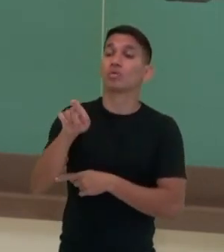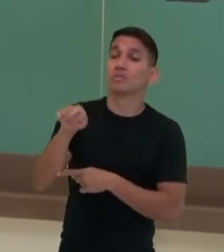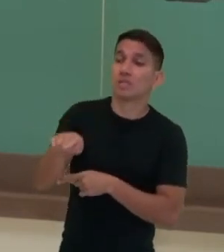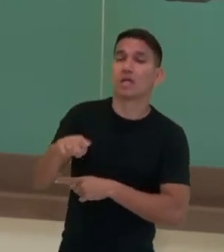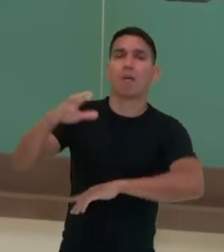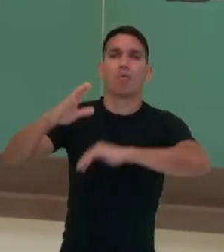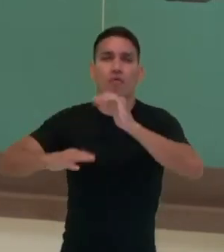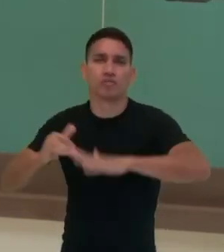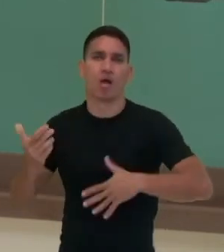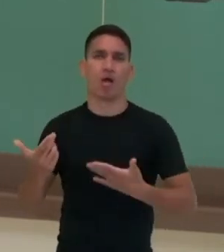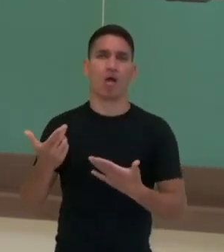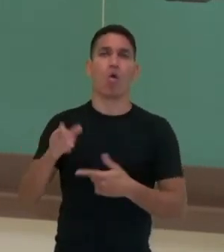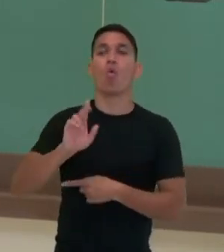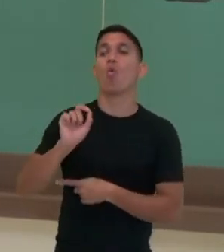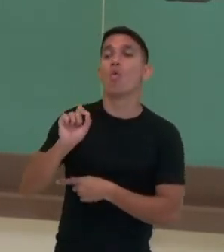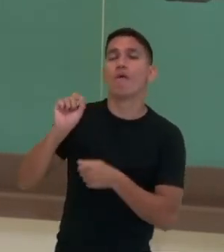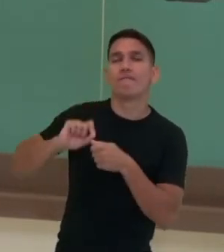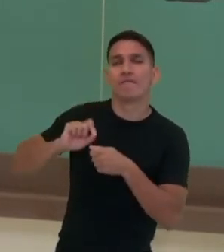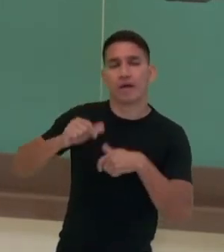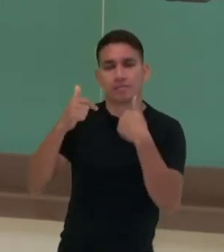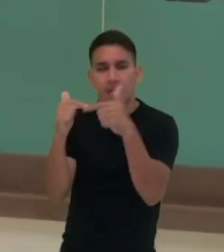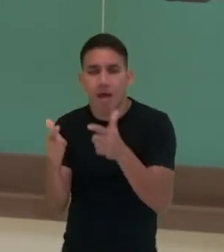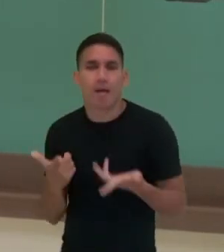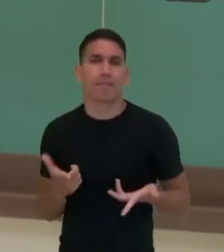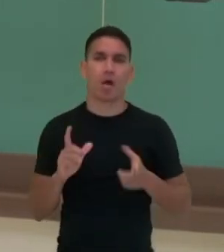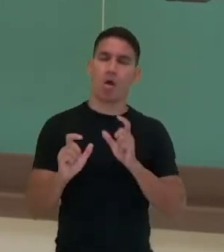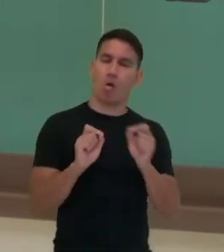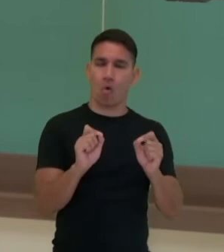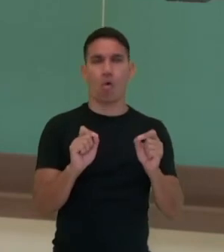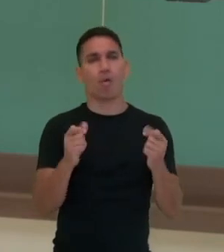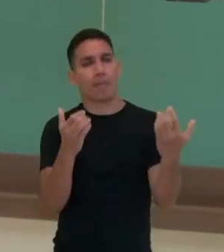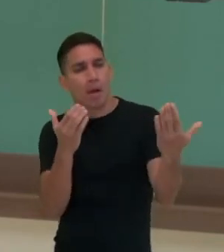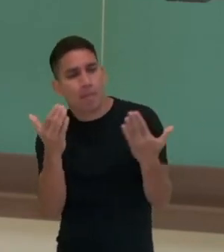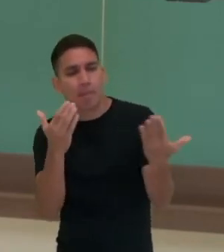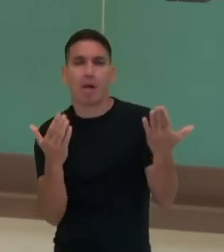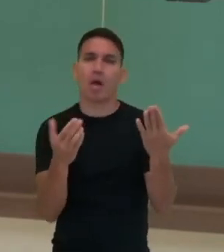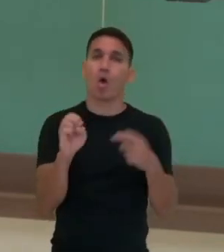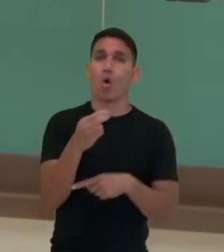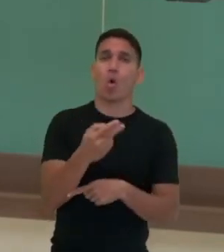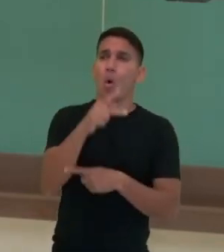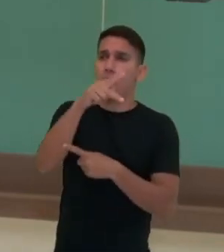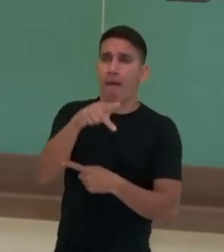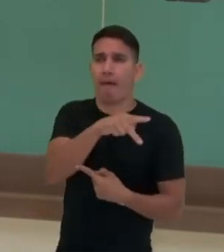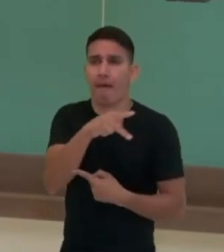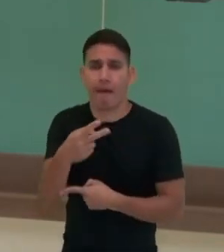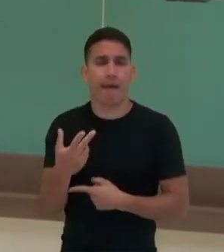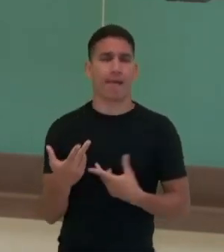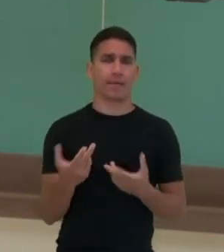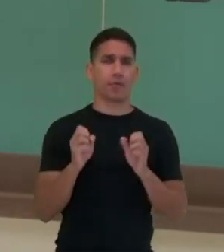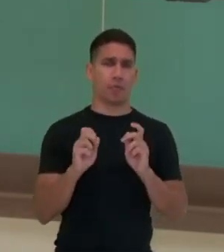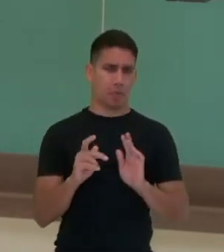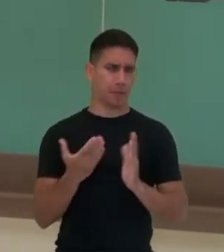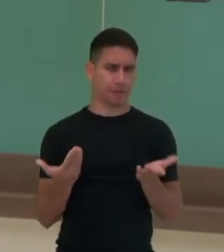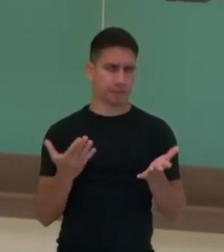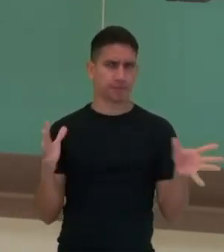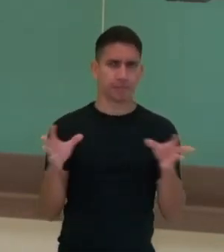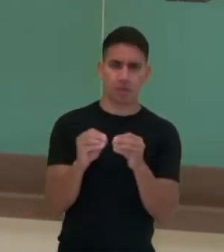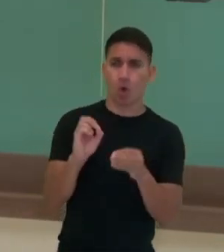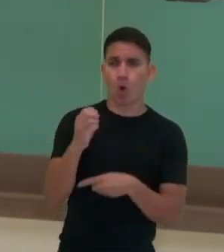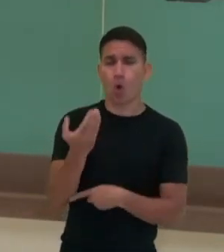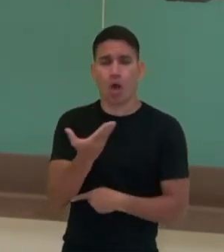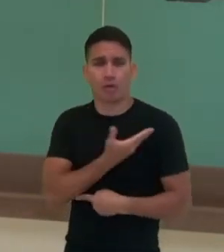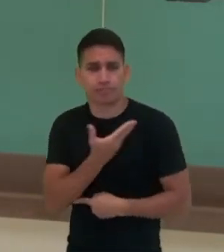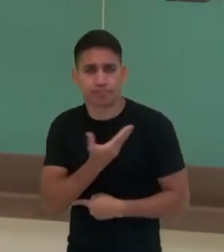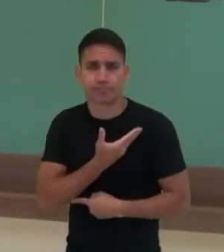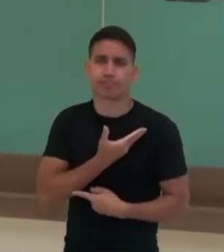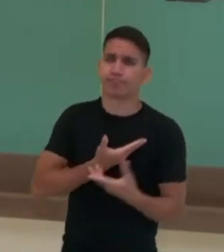pelo cargo que ocupam, né? Ou como compadre, certo? Beleza? Como um